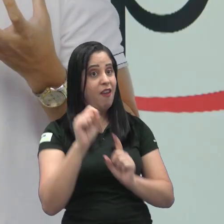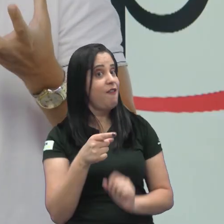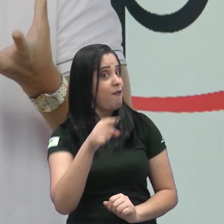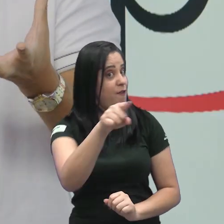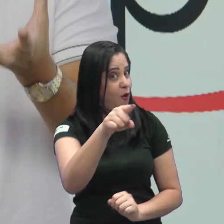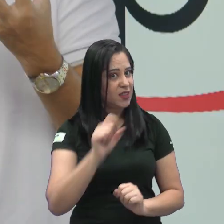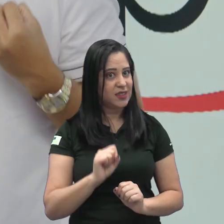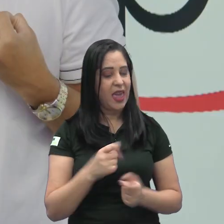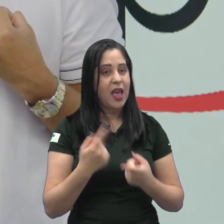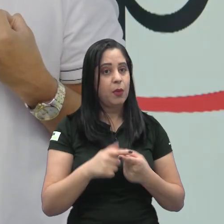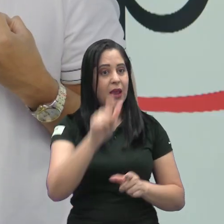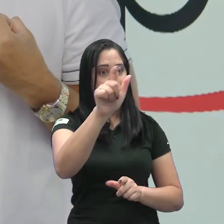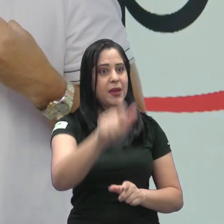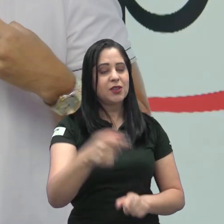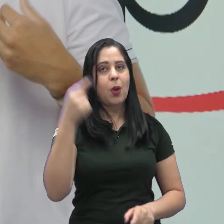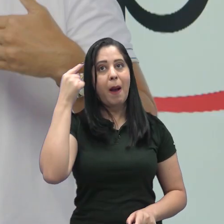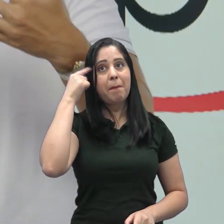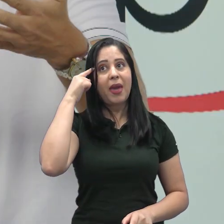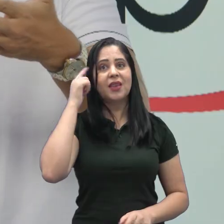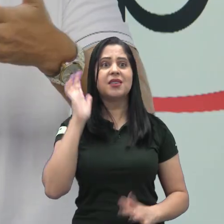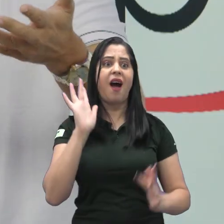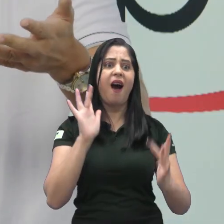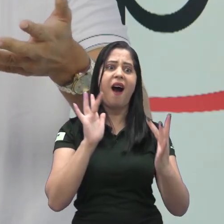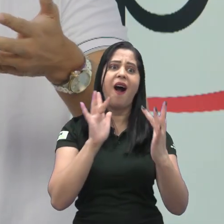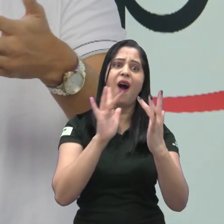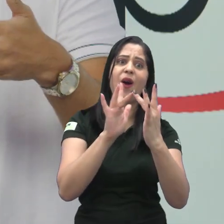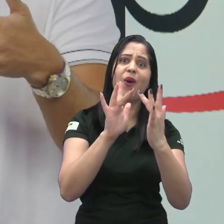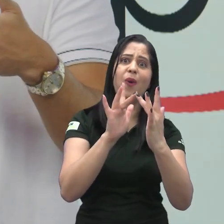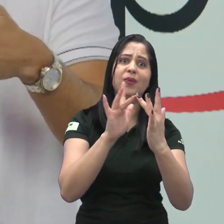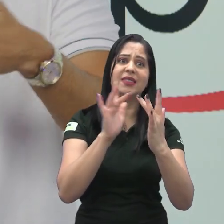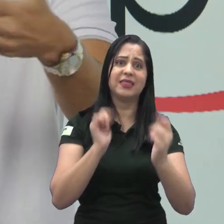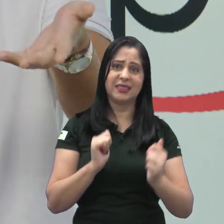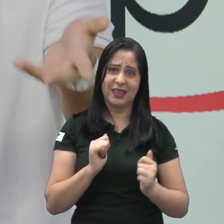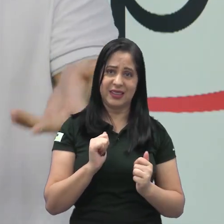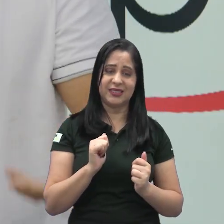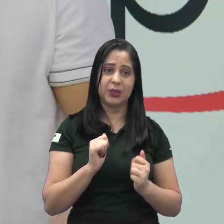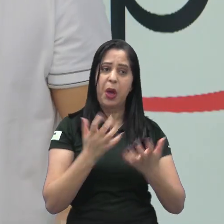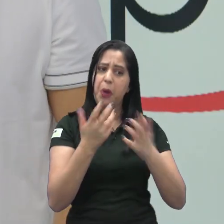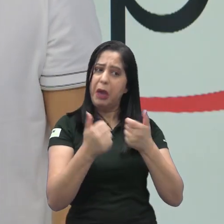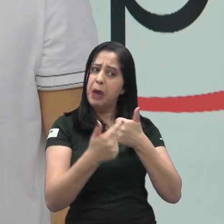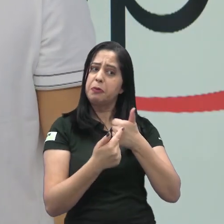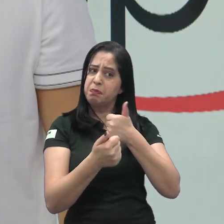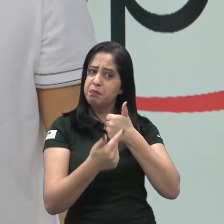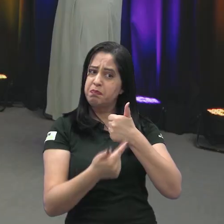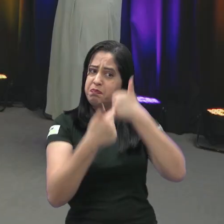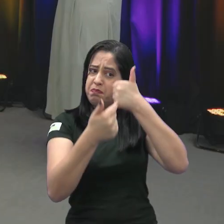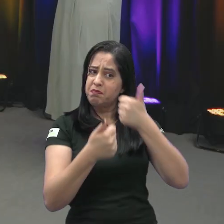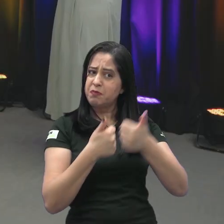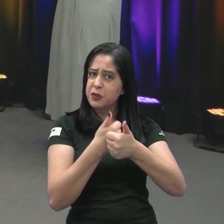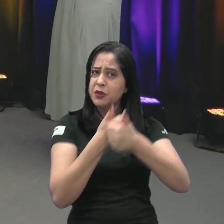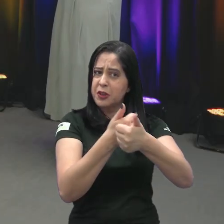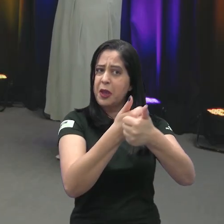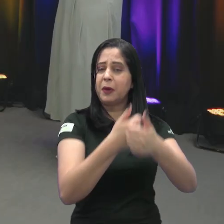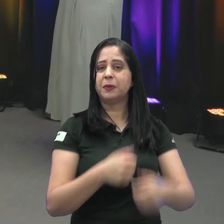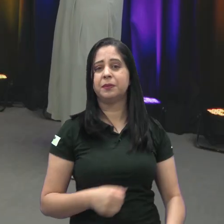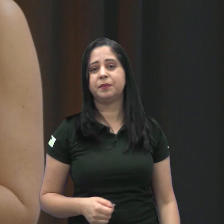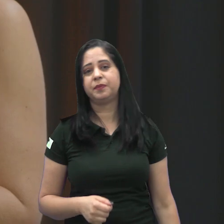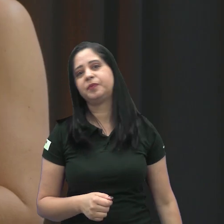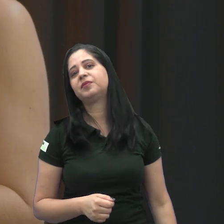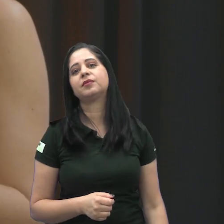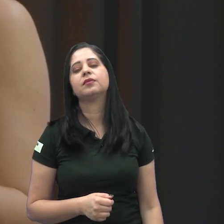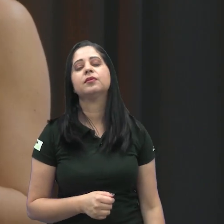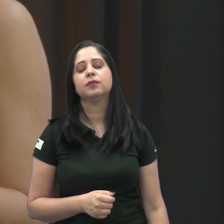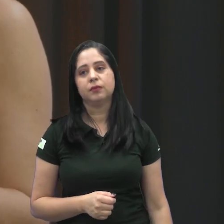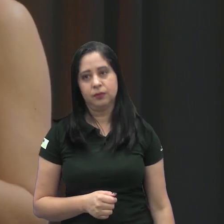próxima, aproxima mais e ela sente mais vontade e intenção de te seguir. Legal. Jéssica, diz pra gente,